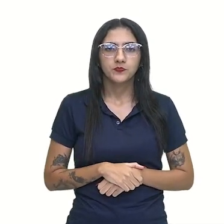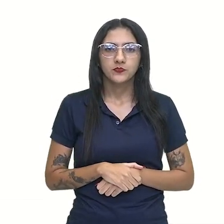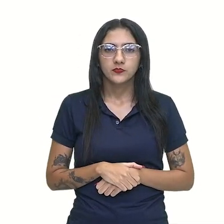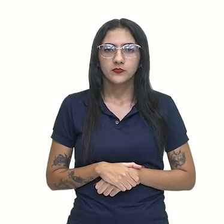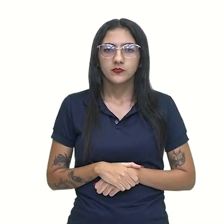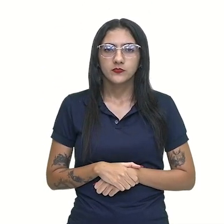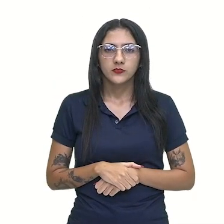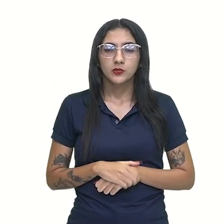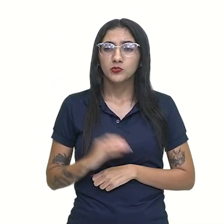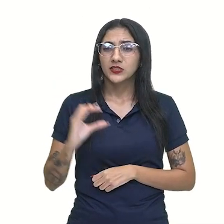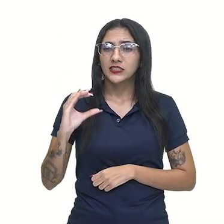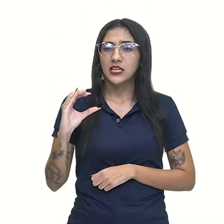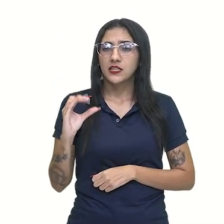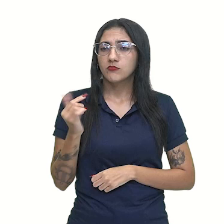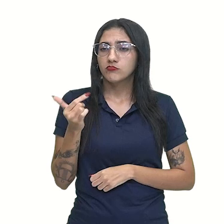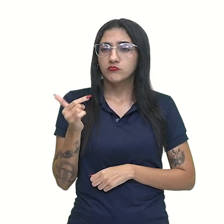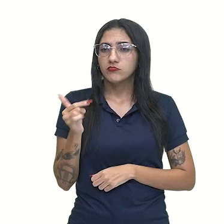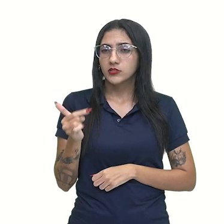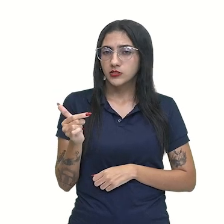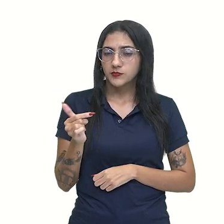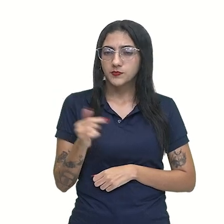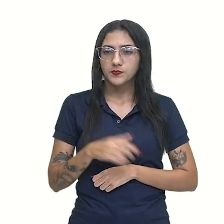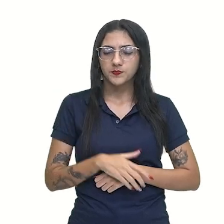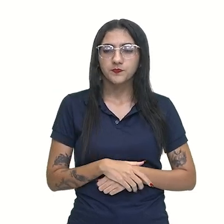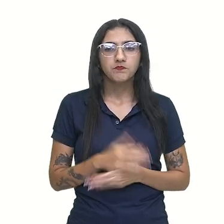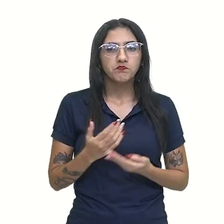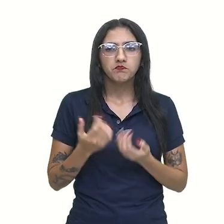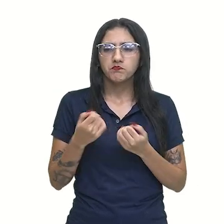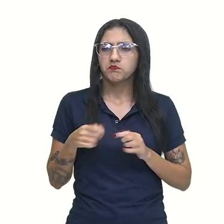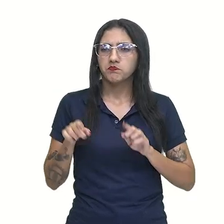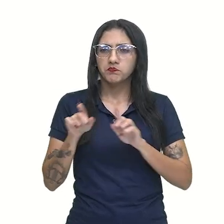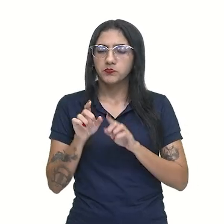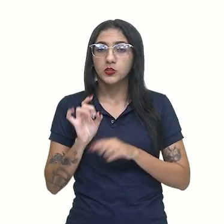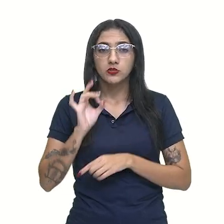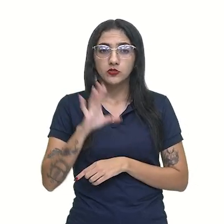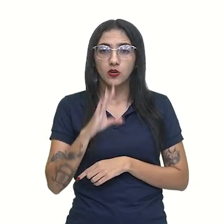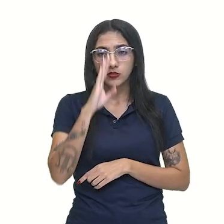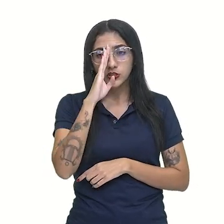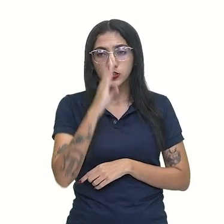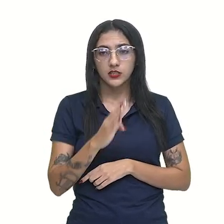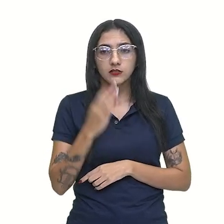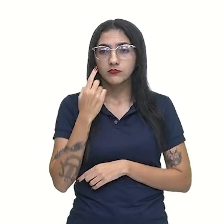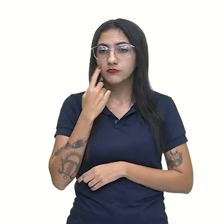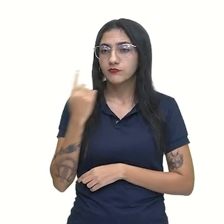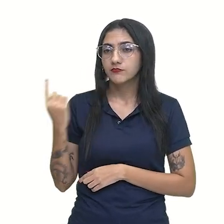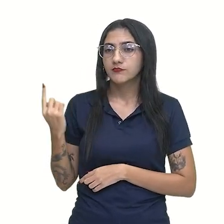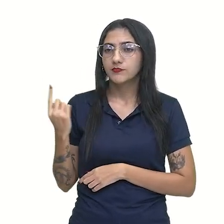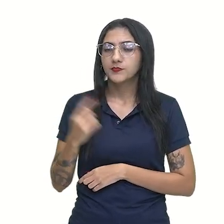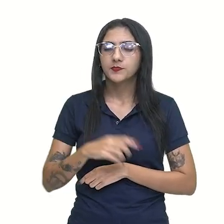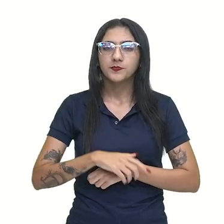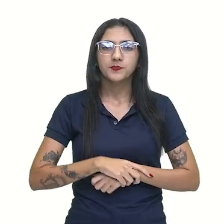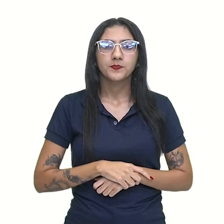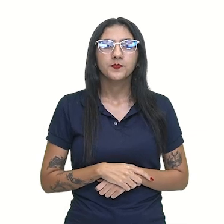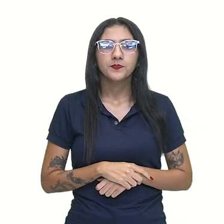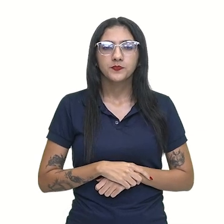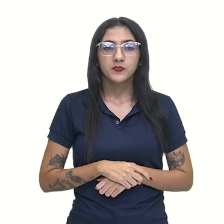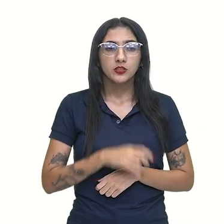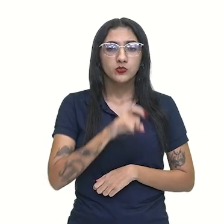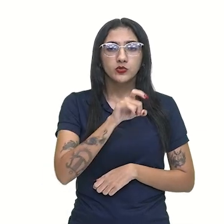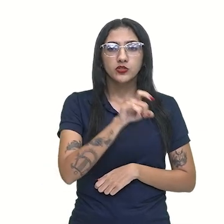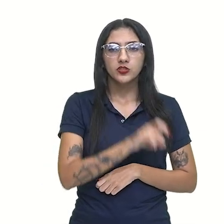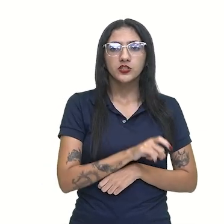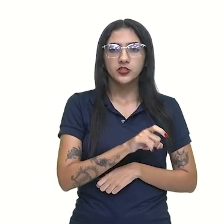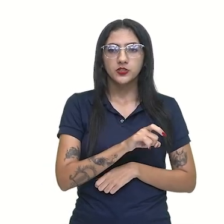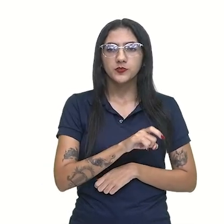né? Basta, então, a gente calcular utilizando esses dois coeficientes. O x do